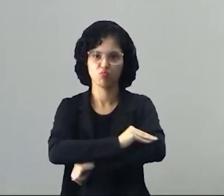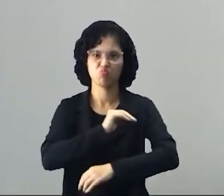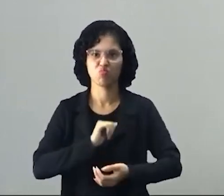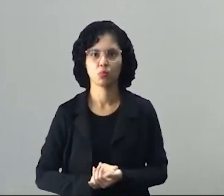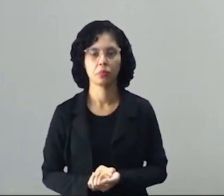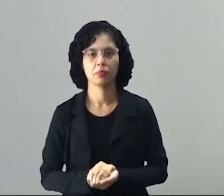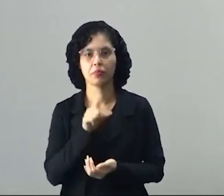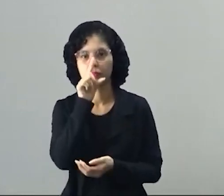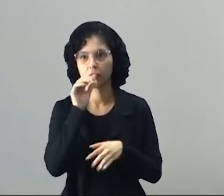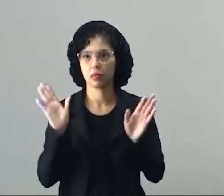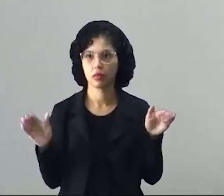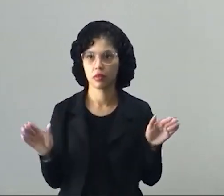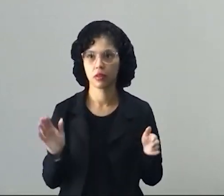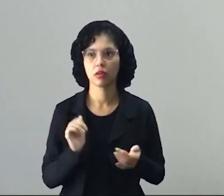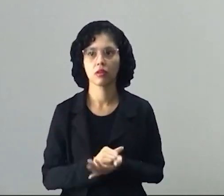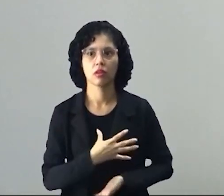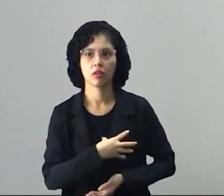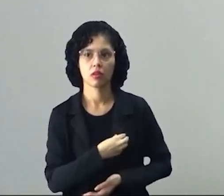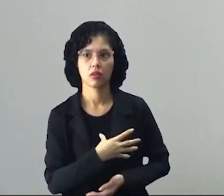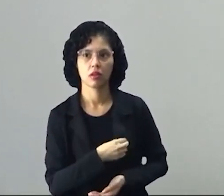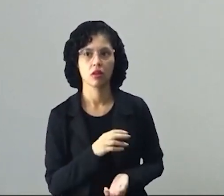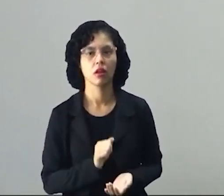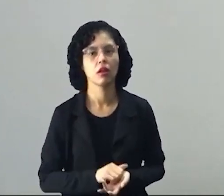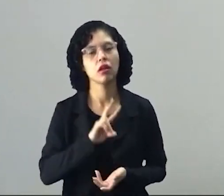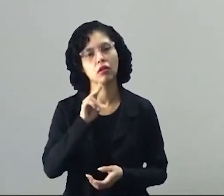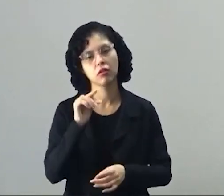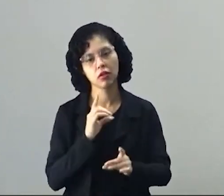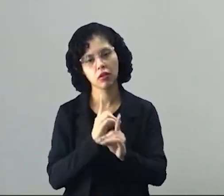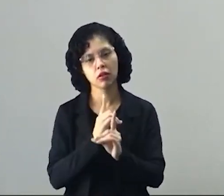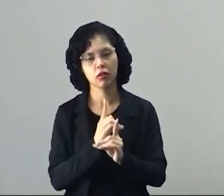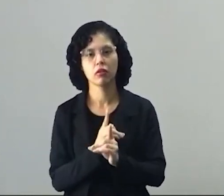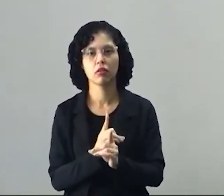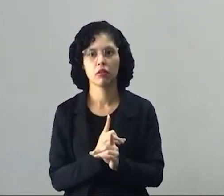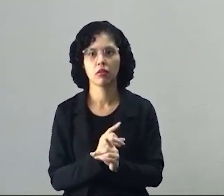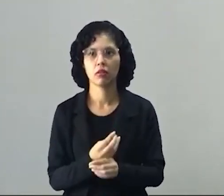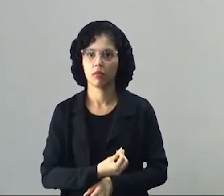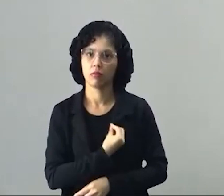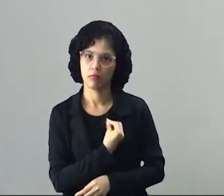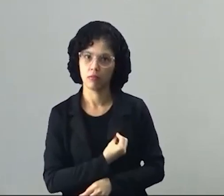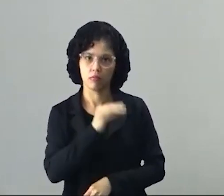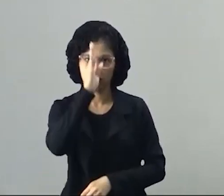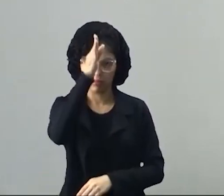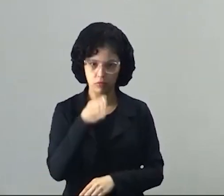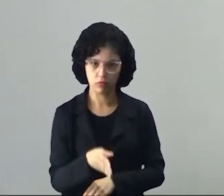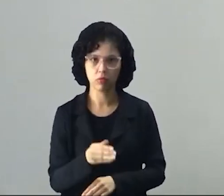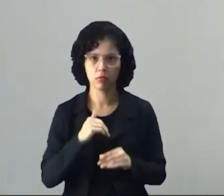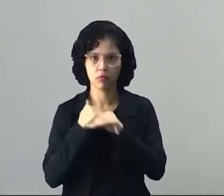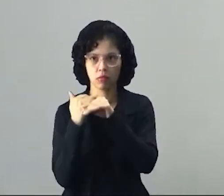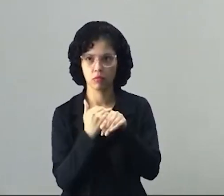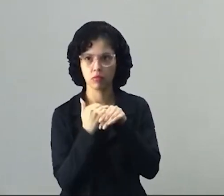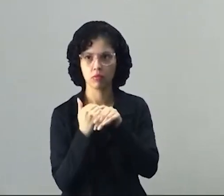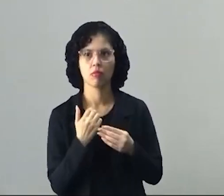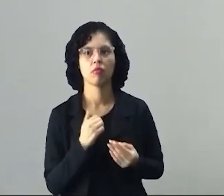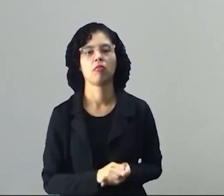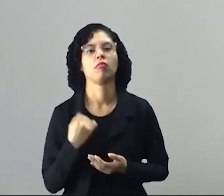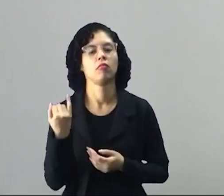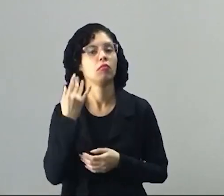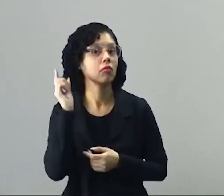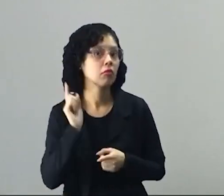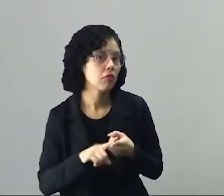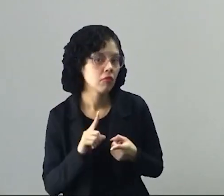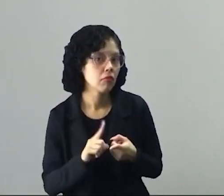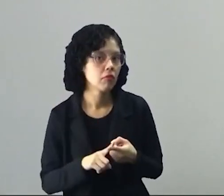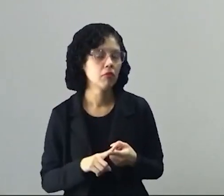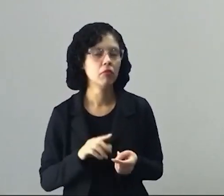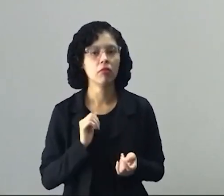répteis, as aves e os mamíferos, a gente vai encontrar lá essa presença da simetria bilateral. Isso é importante porque